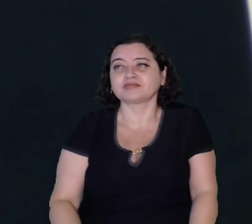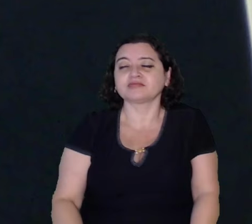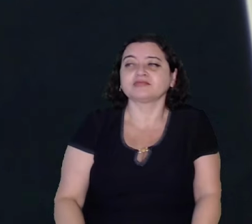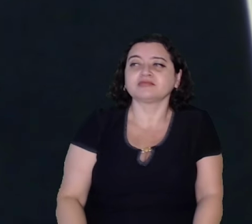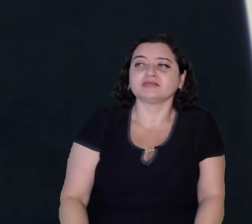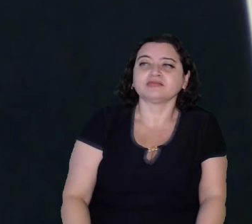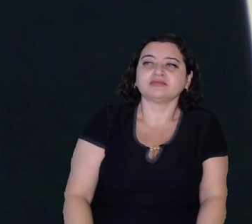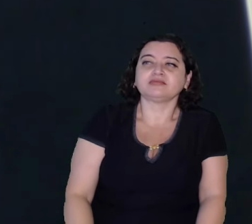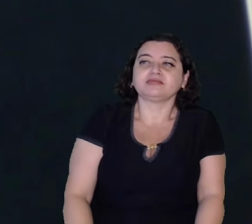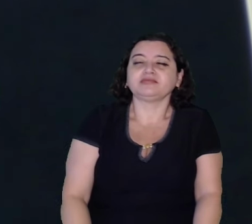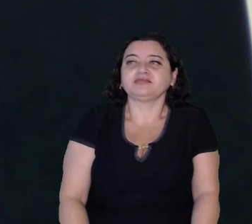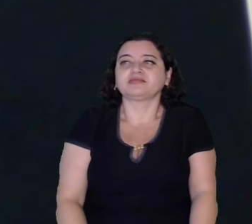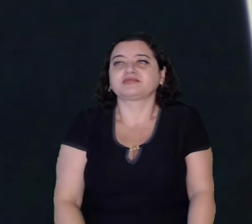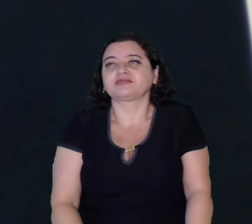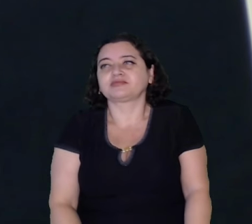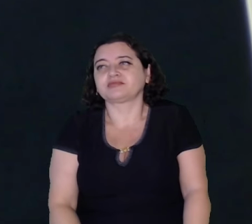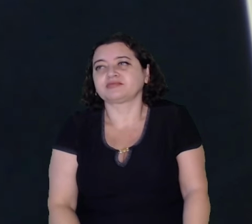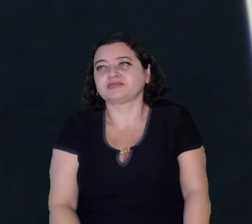Deus, queridos.